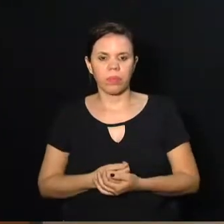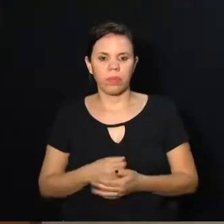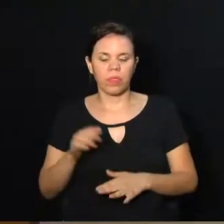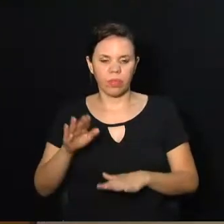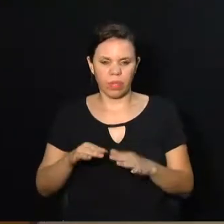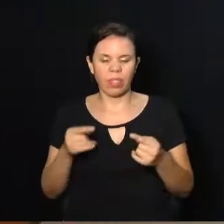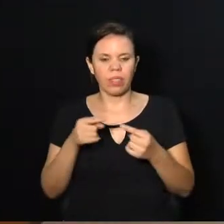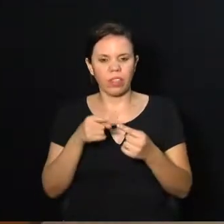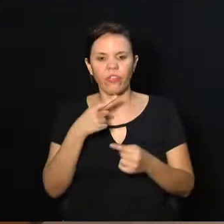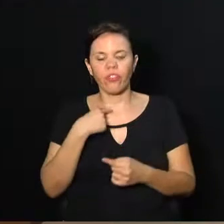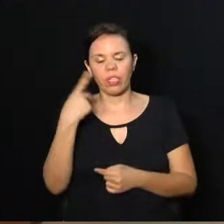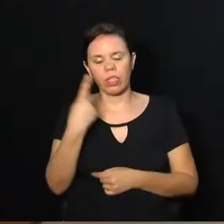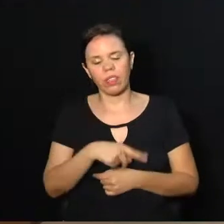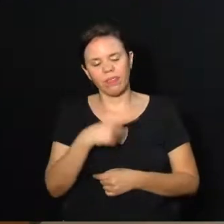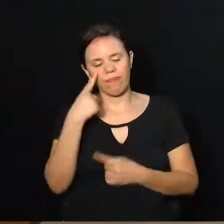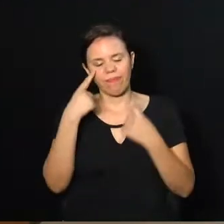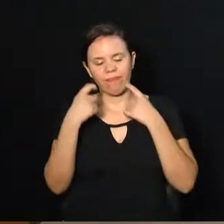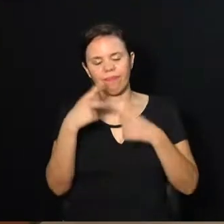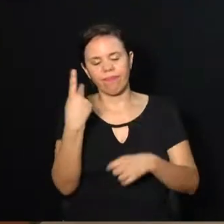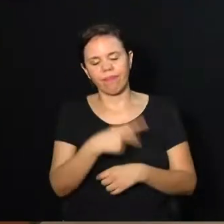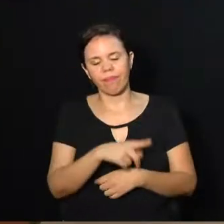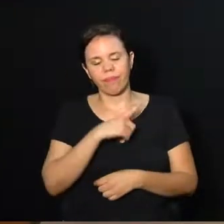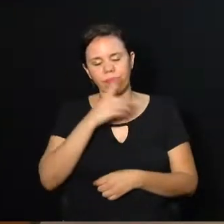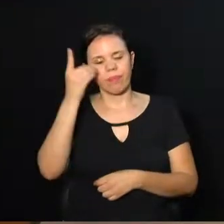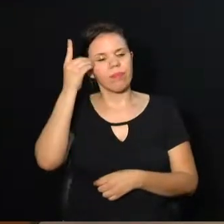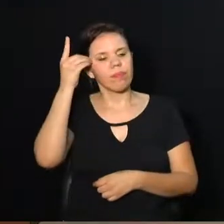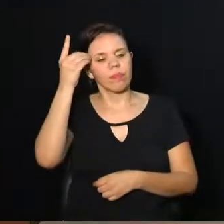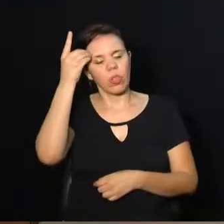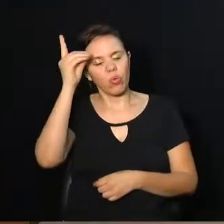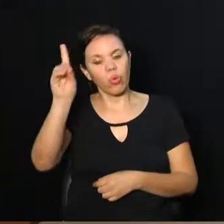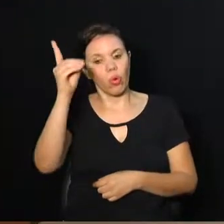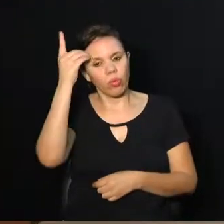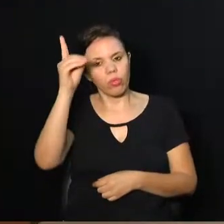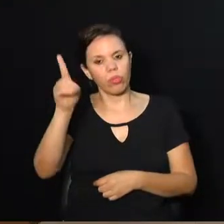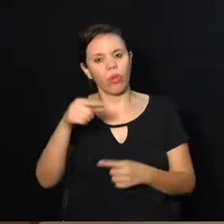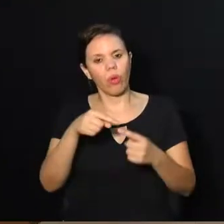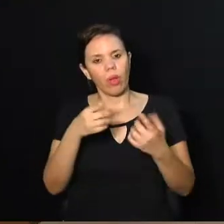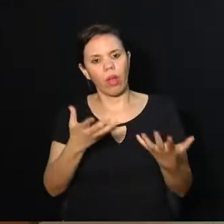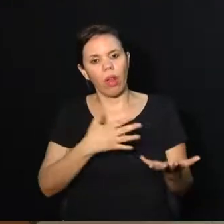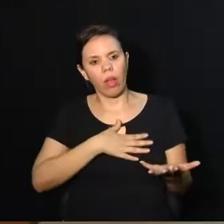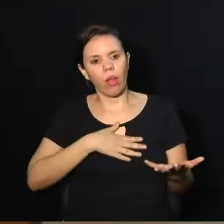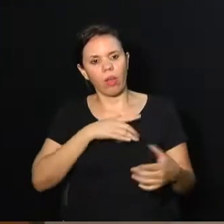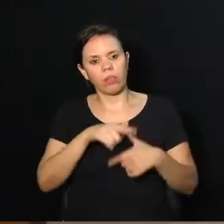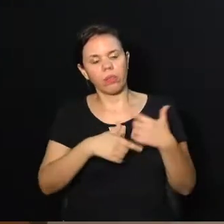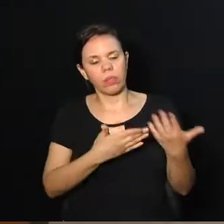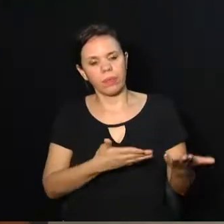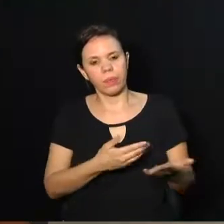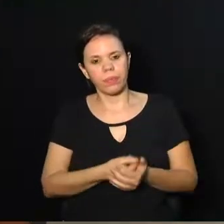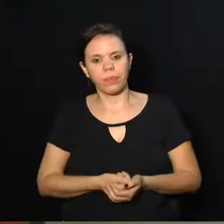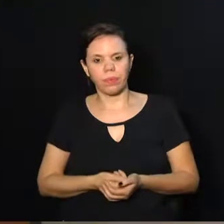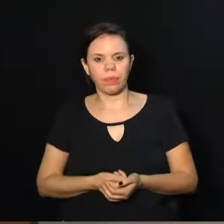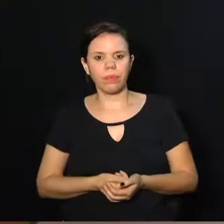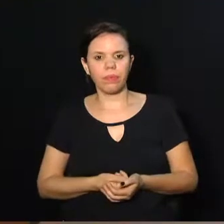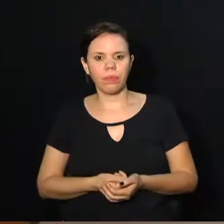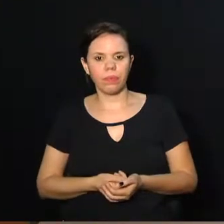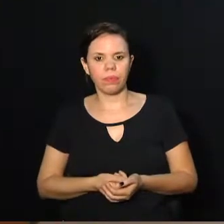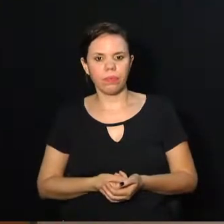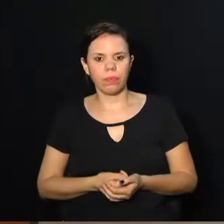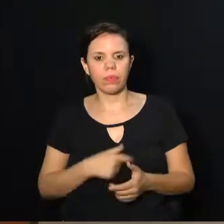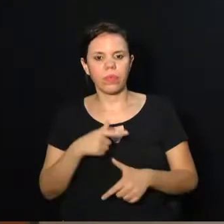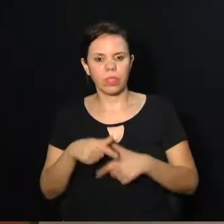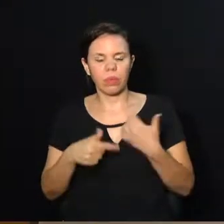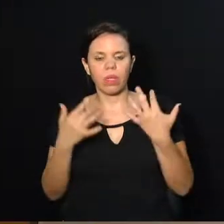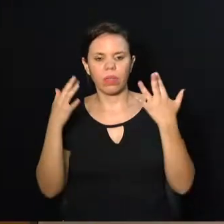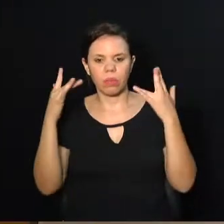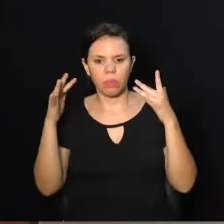ao interesse dela, né? Ao que ela tem o dom, a que ela se identifica, né? A atividade que ela se identifica, Sim. Né? Um trabalho manual,